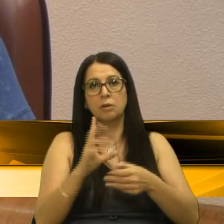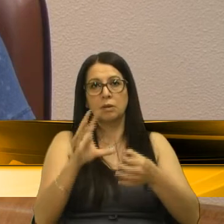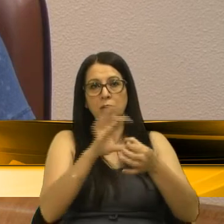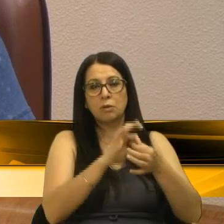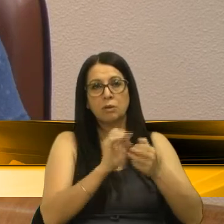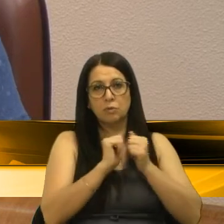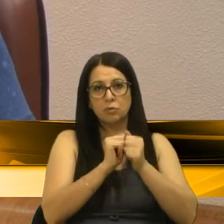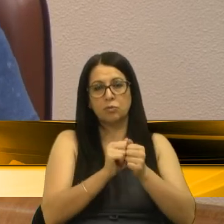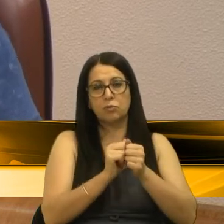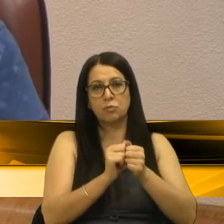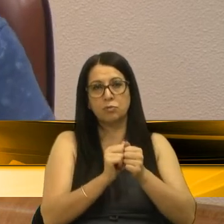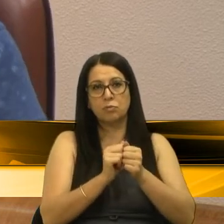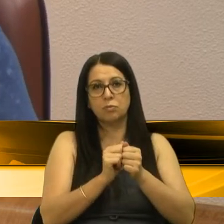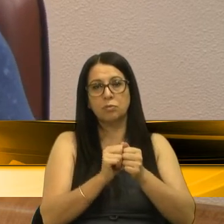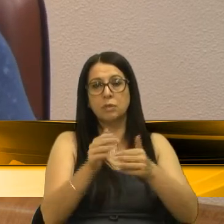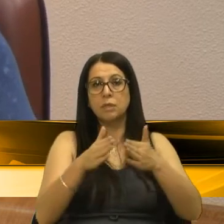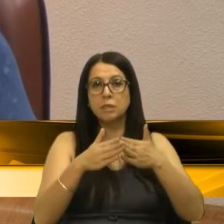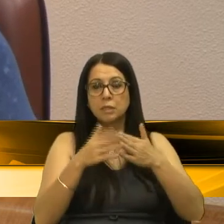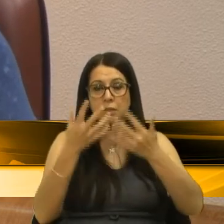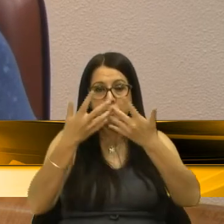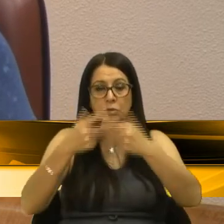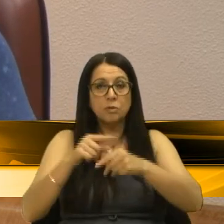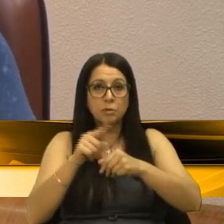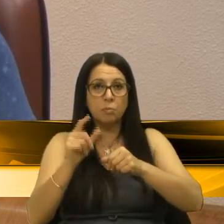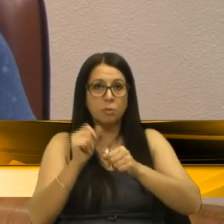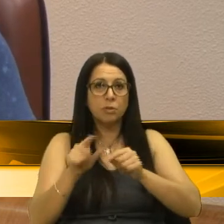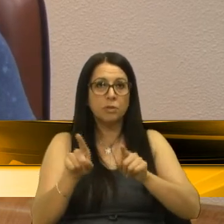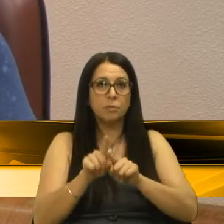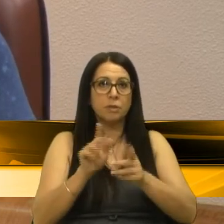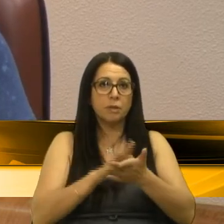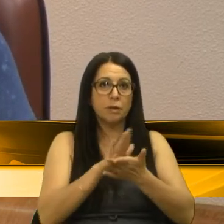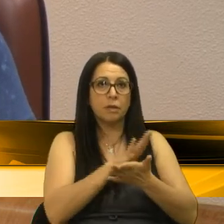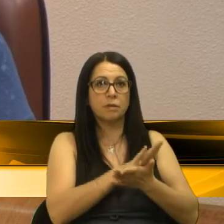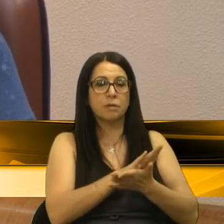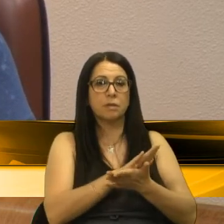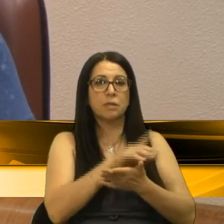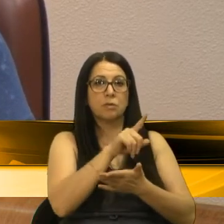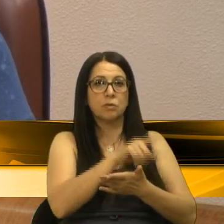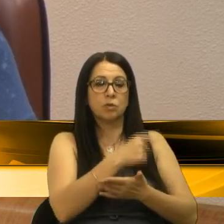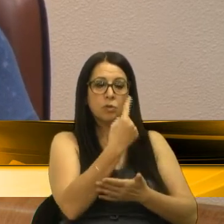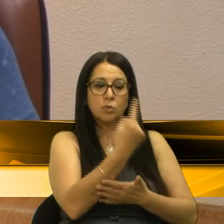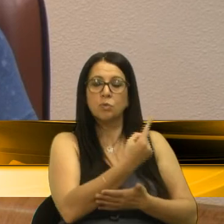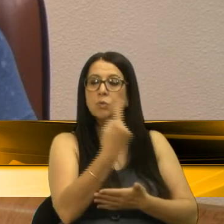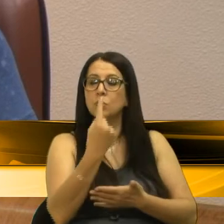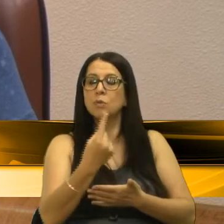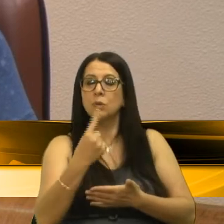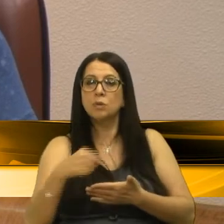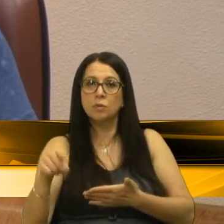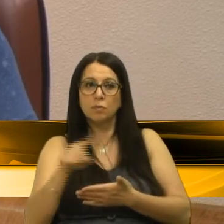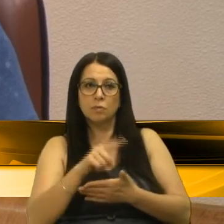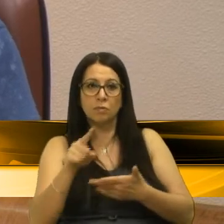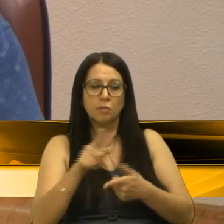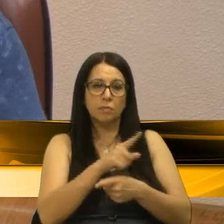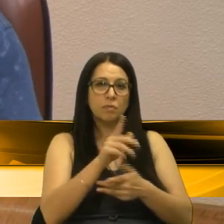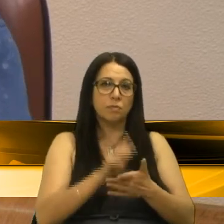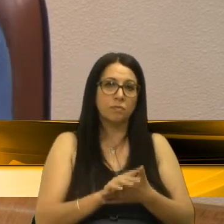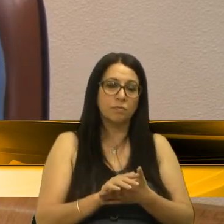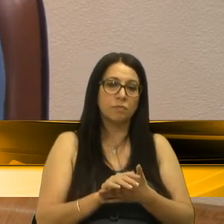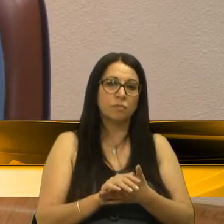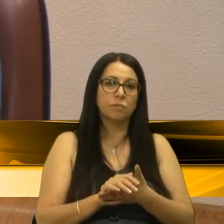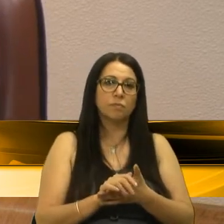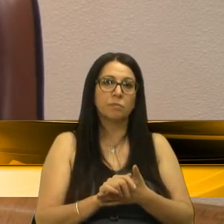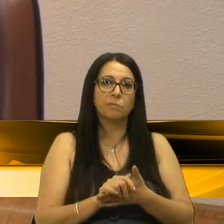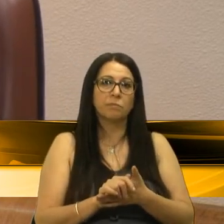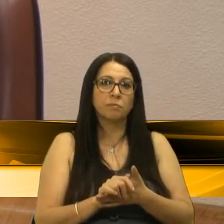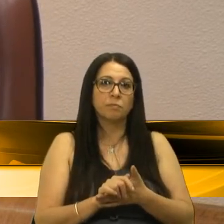Inciso 2º, a licença de funcionamento poderá ser expedida para as unidades individualmente ou para o conjunto de atividades.